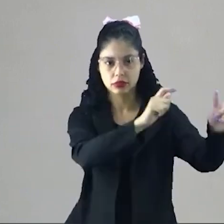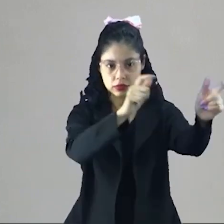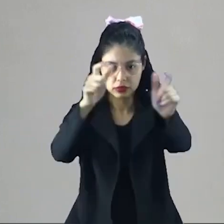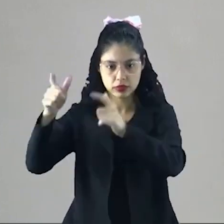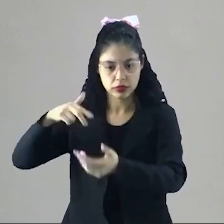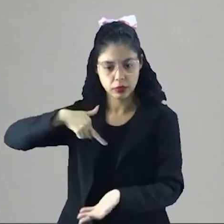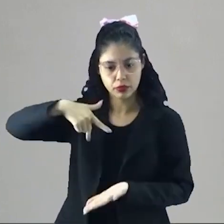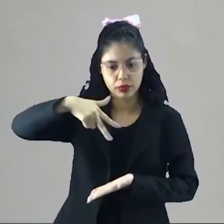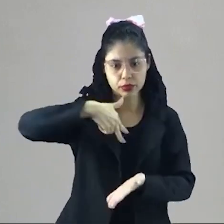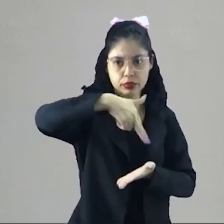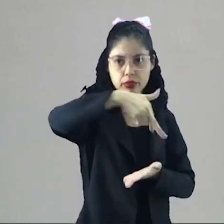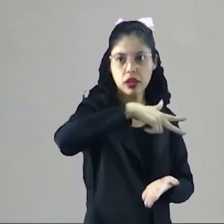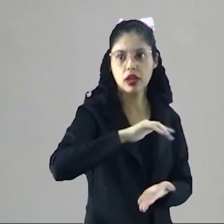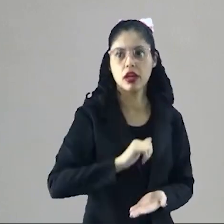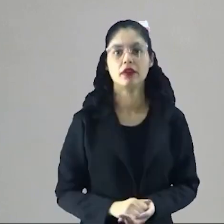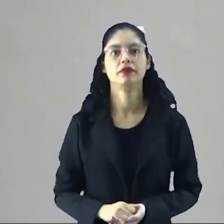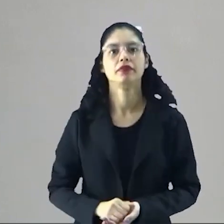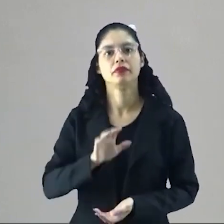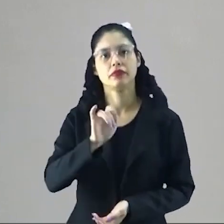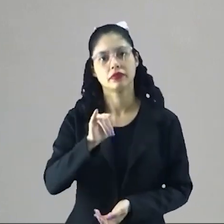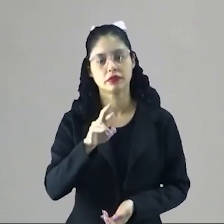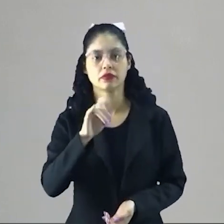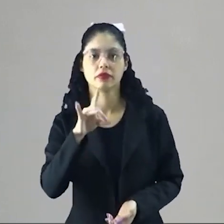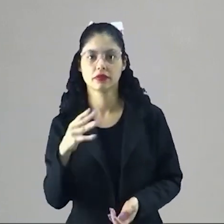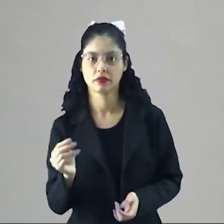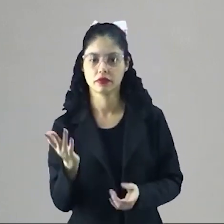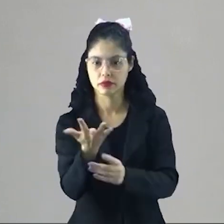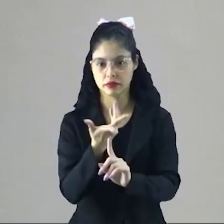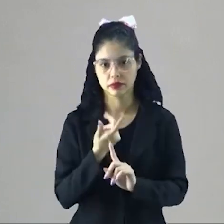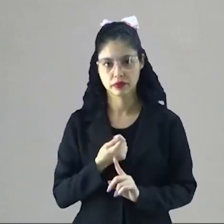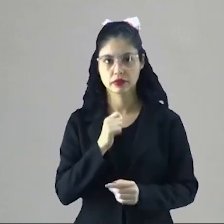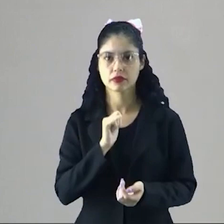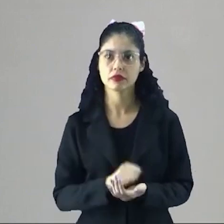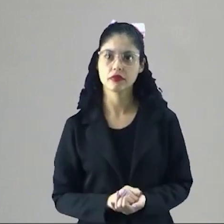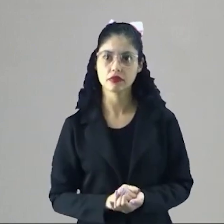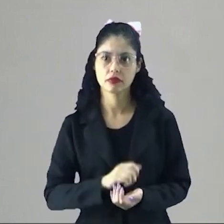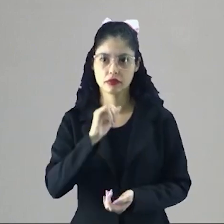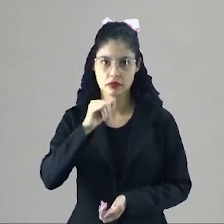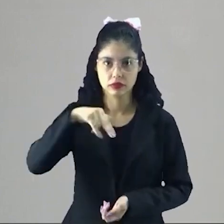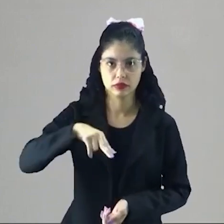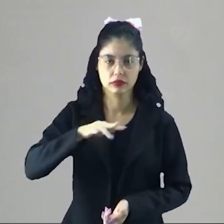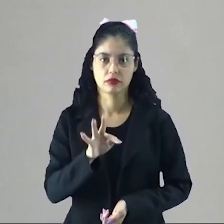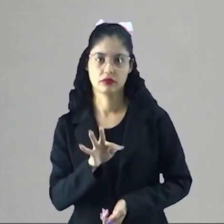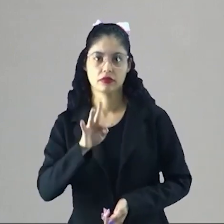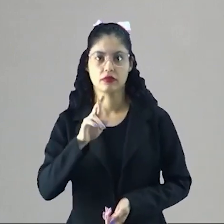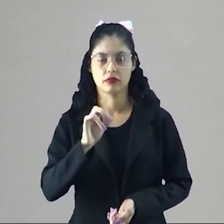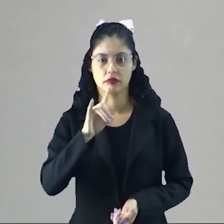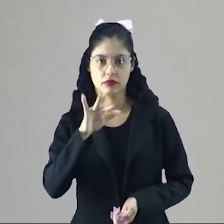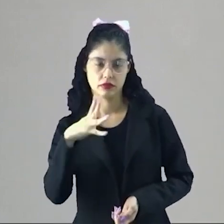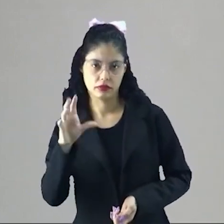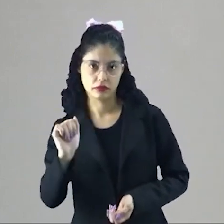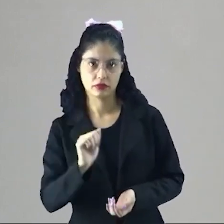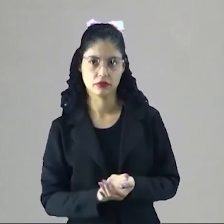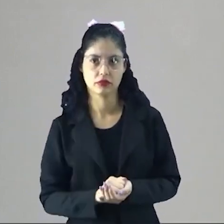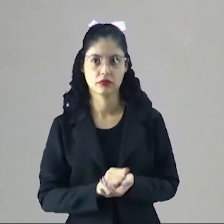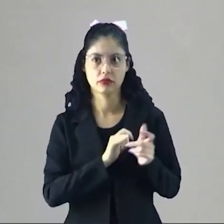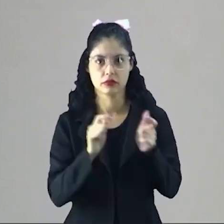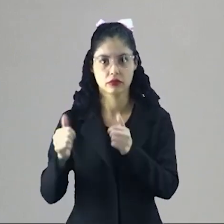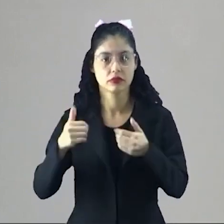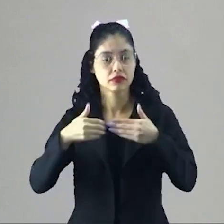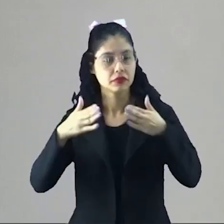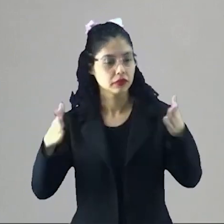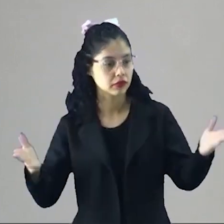espaço. Então, isso se chama instalação artística. E a intervenção artística vai ser no